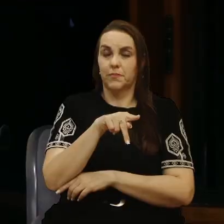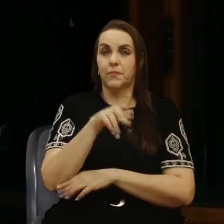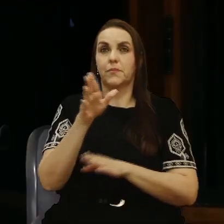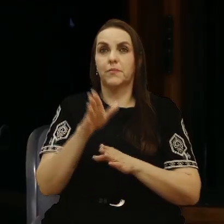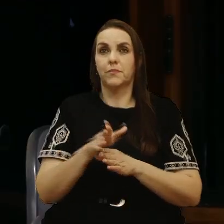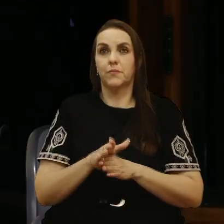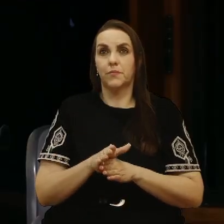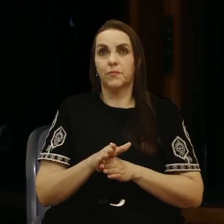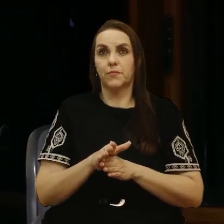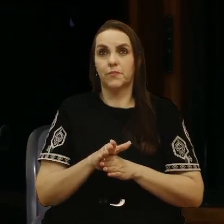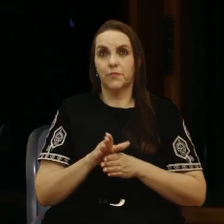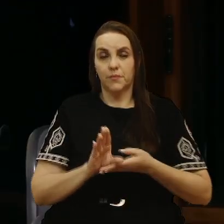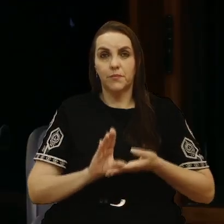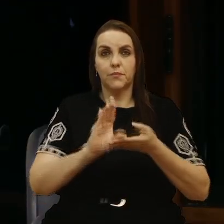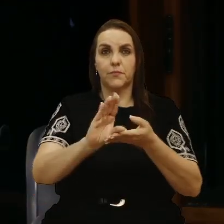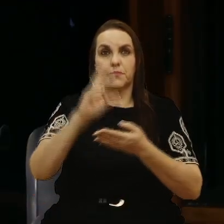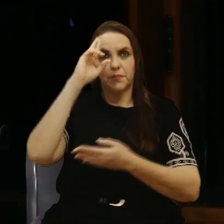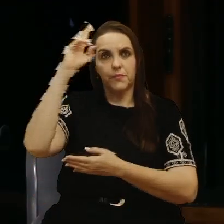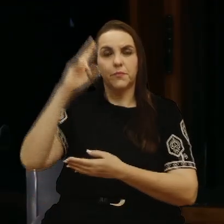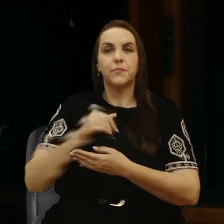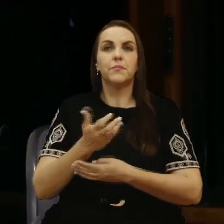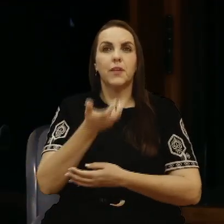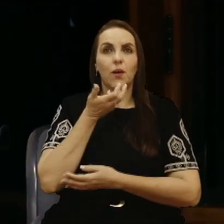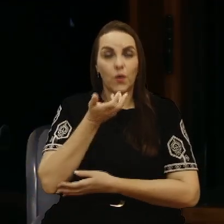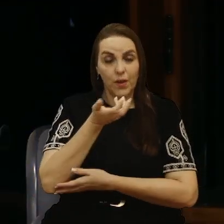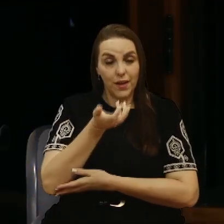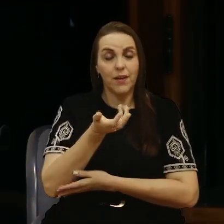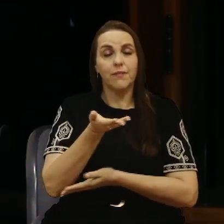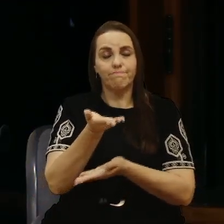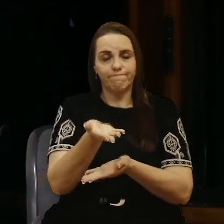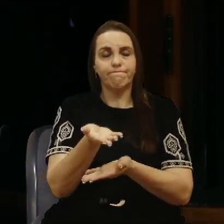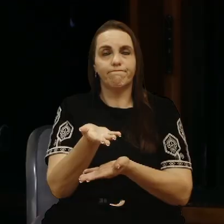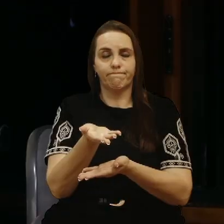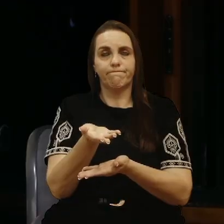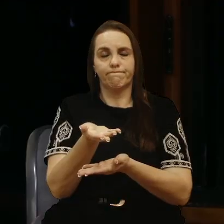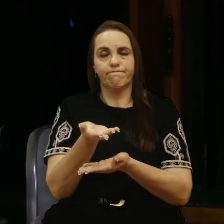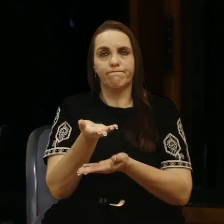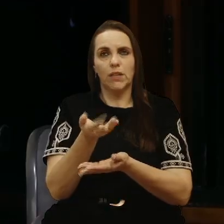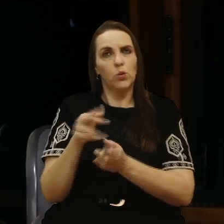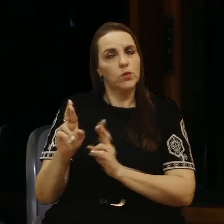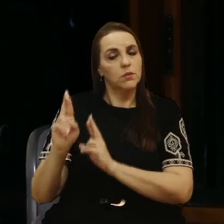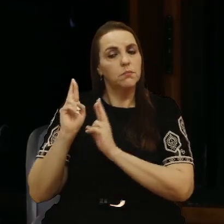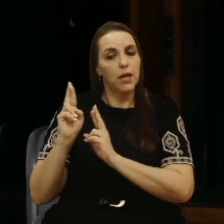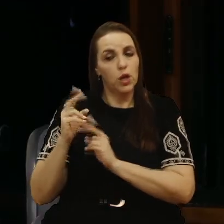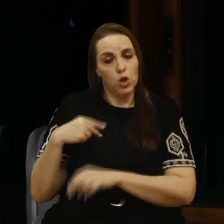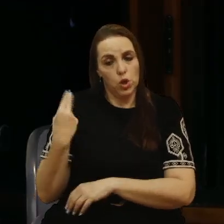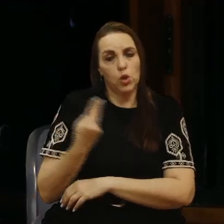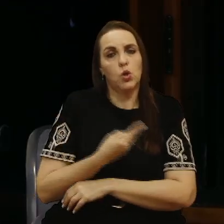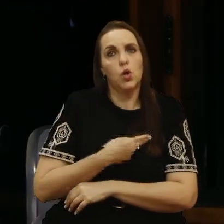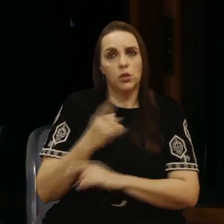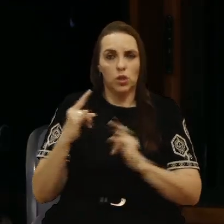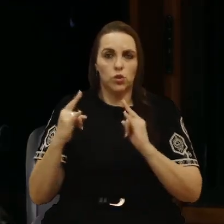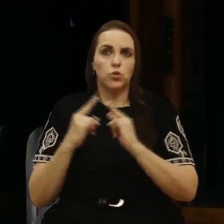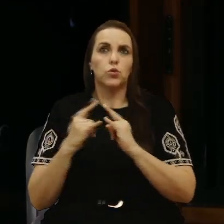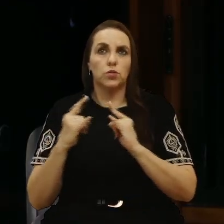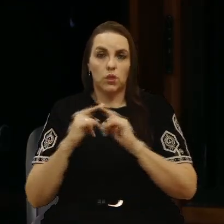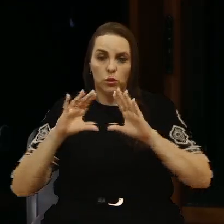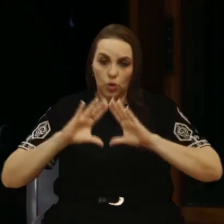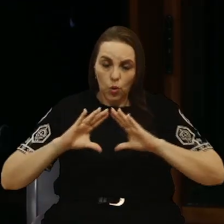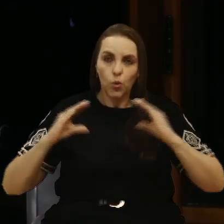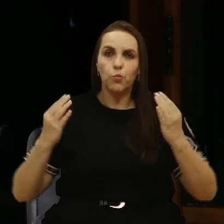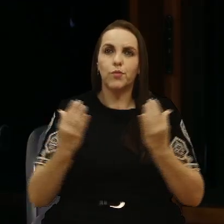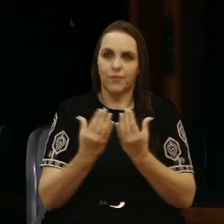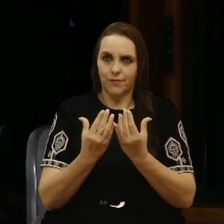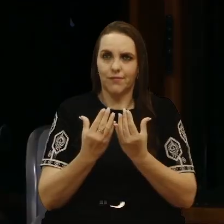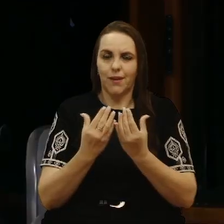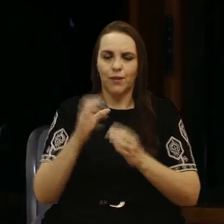Diretor. Faço votos que a nossa instituição, uma das primeiras instituições comunitárias do Estado do Rio